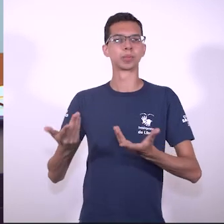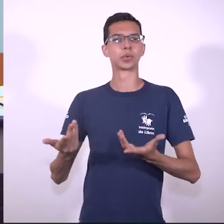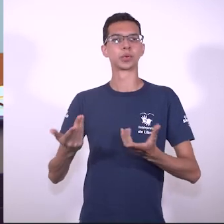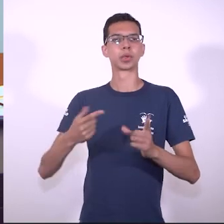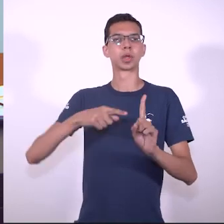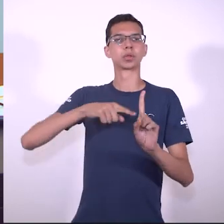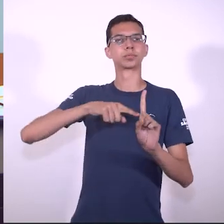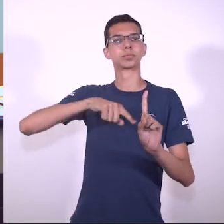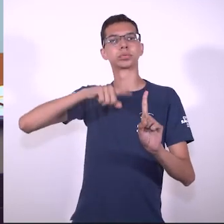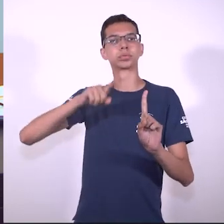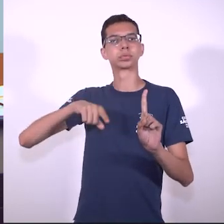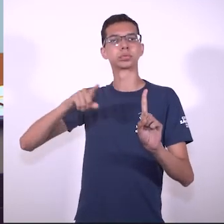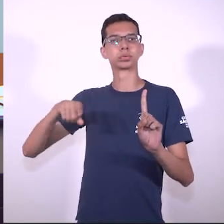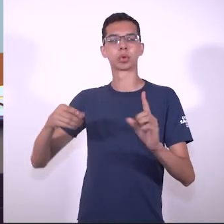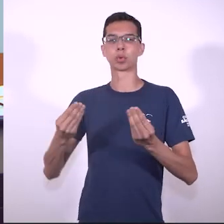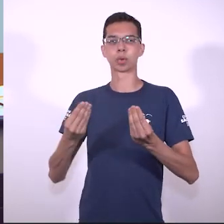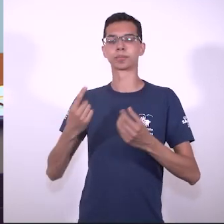Então,